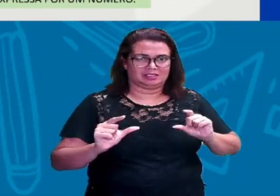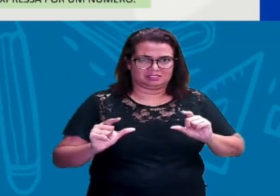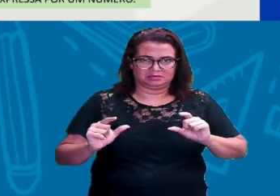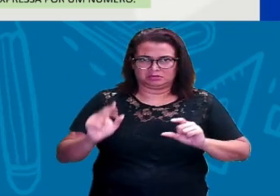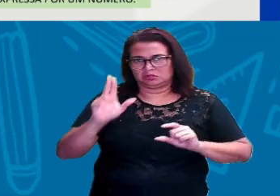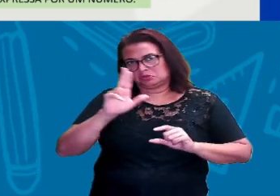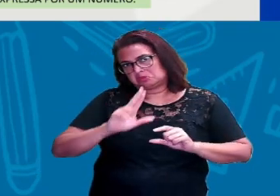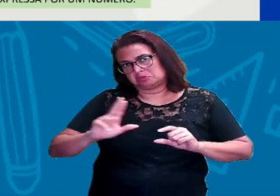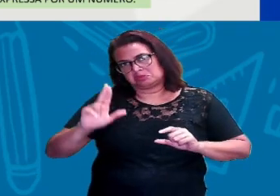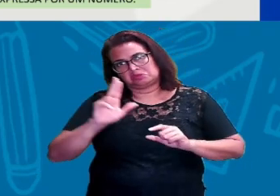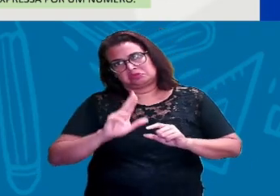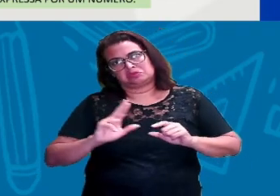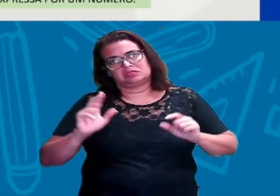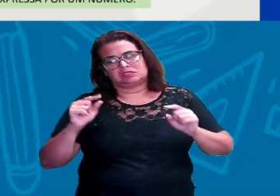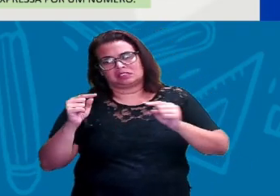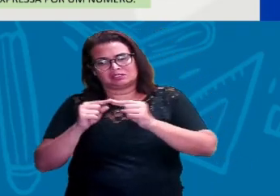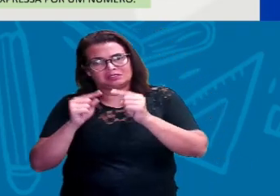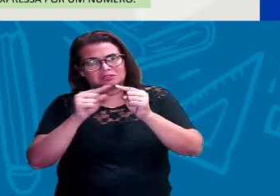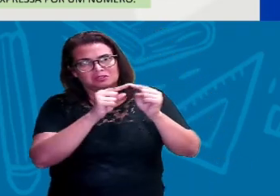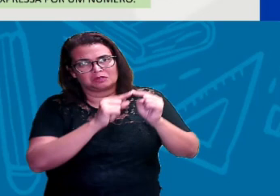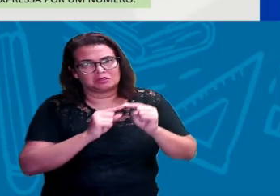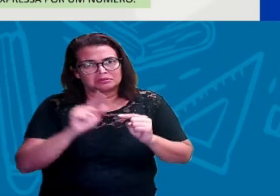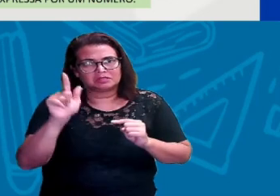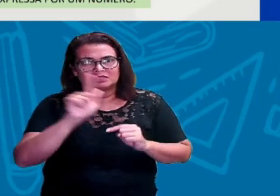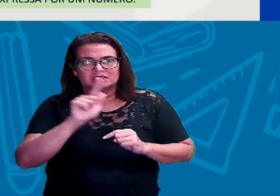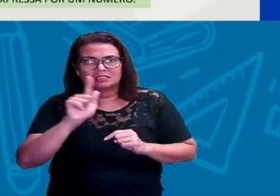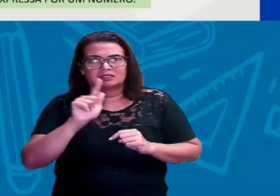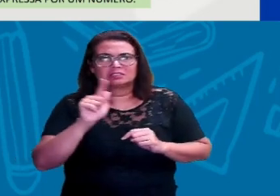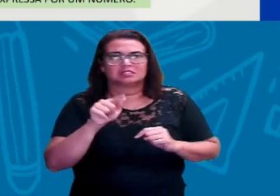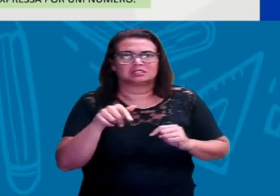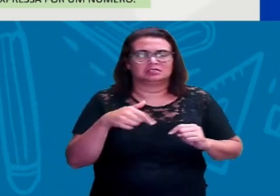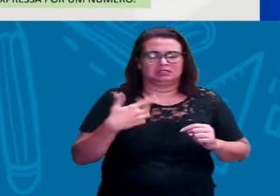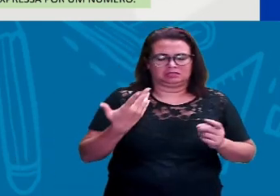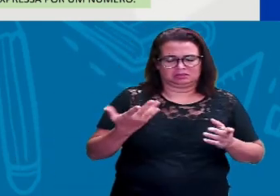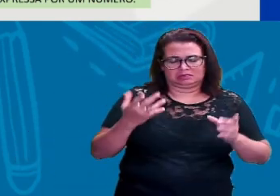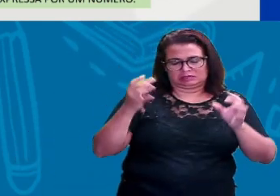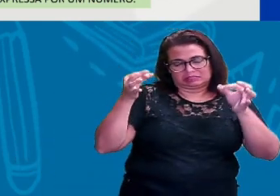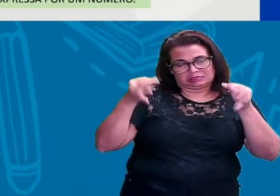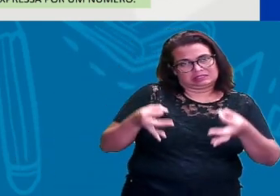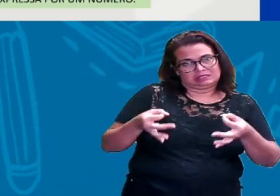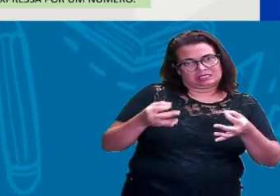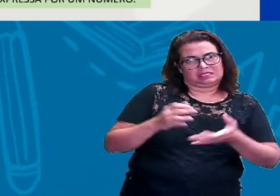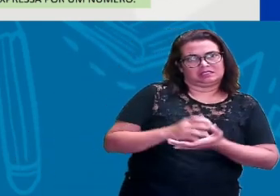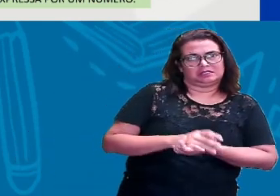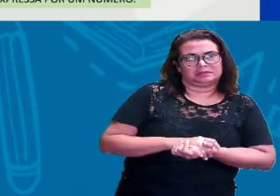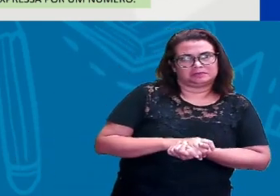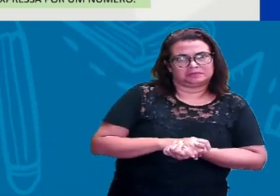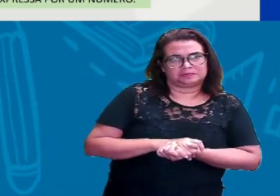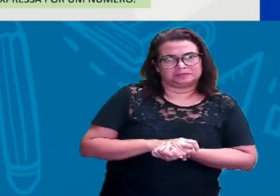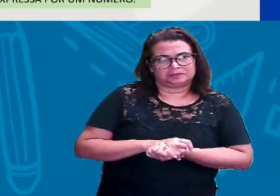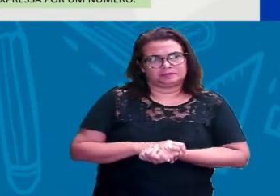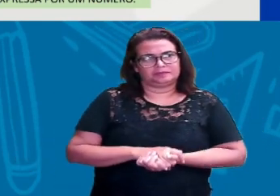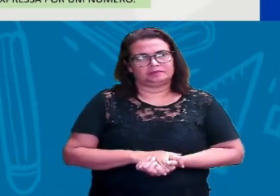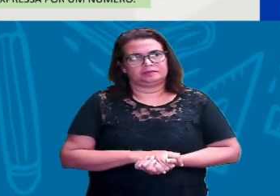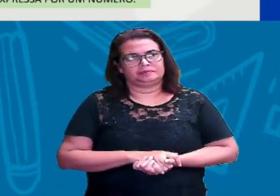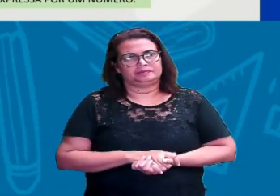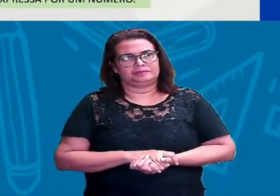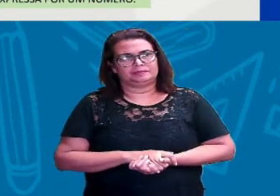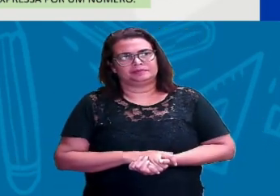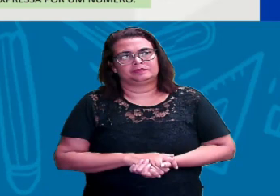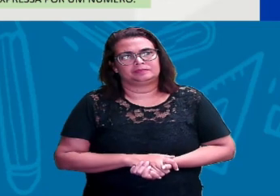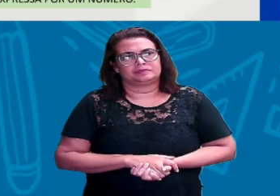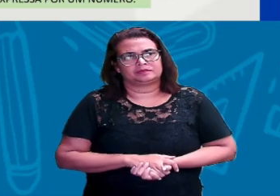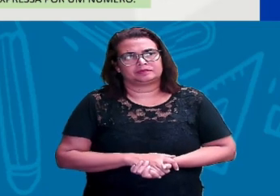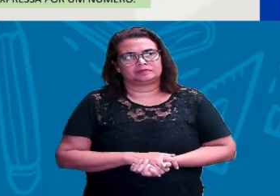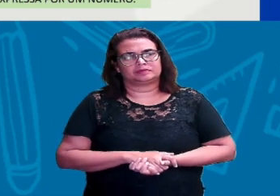de uma unidade de medida comum ou padrão, que permita quantificar a grandeza com mais precisão. Que aí vocês vão